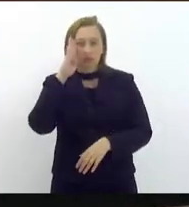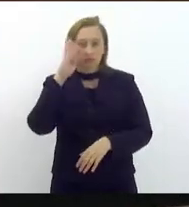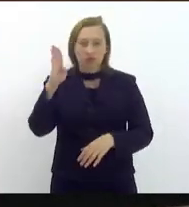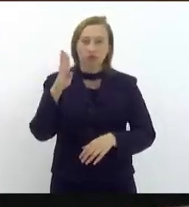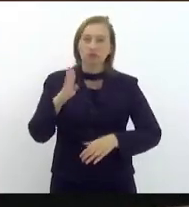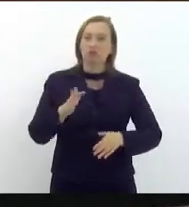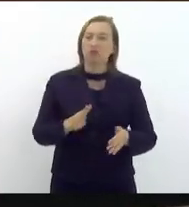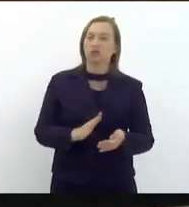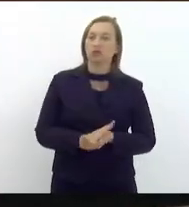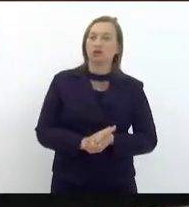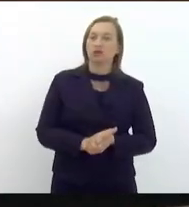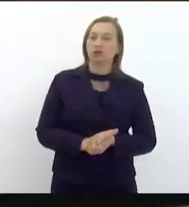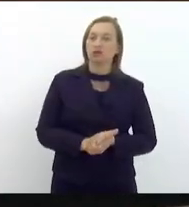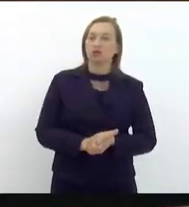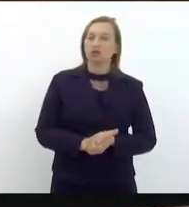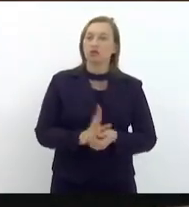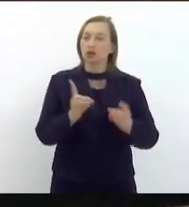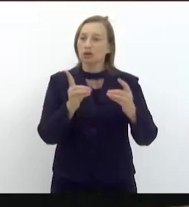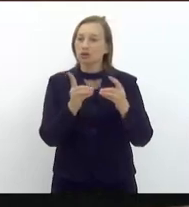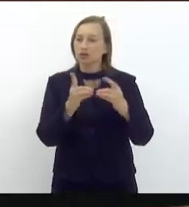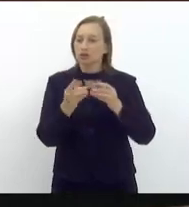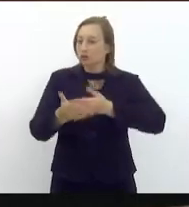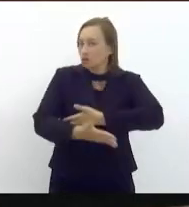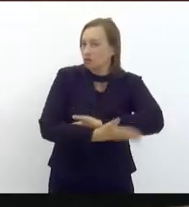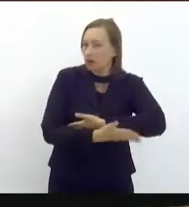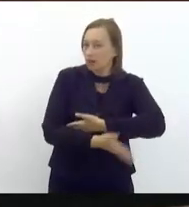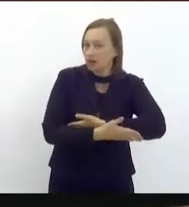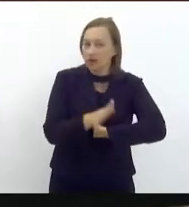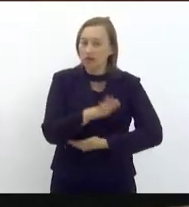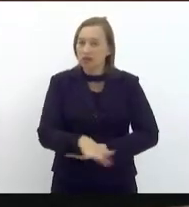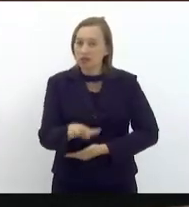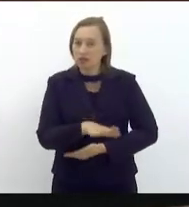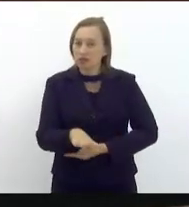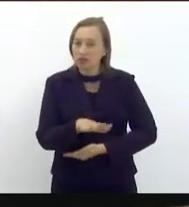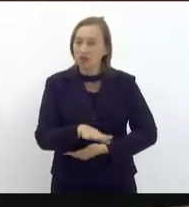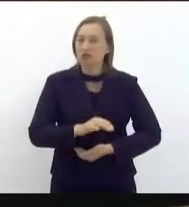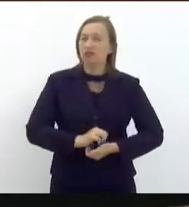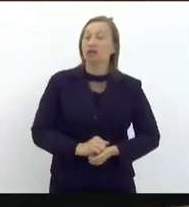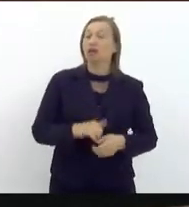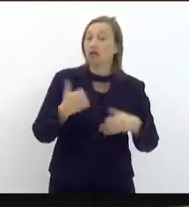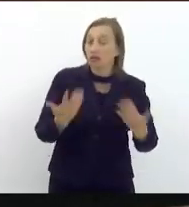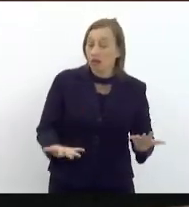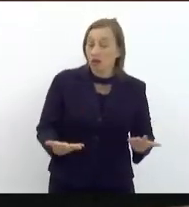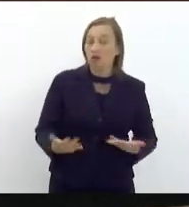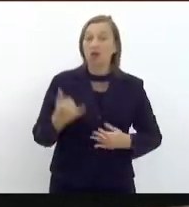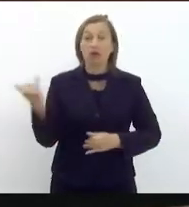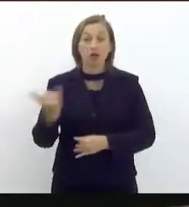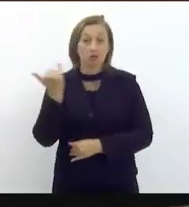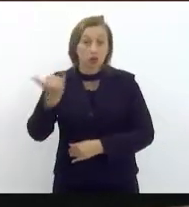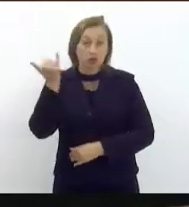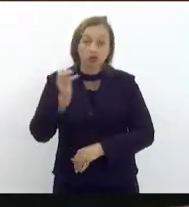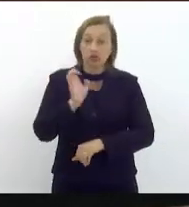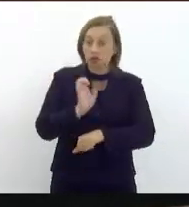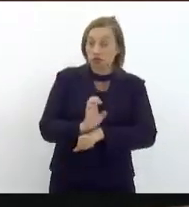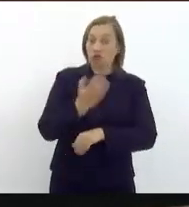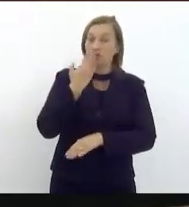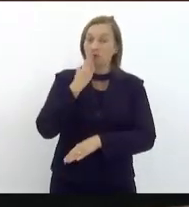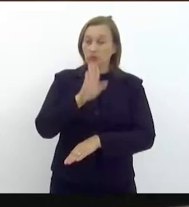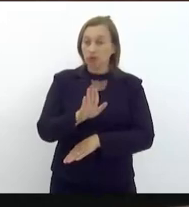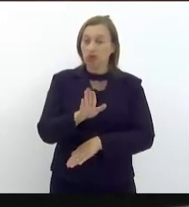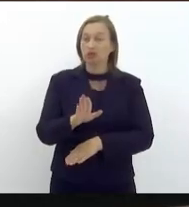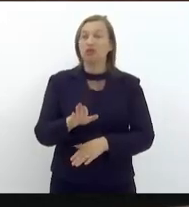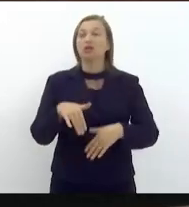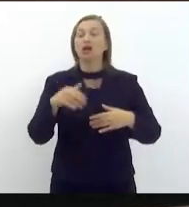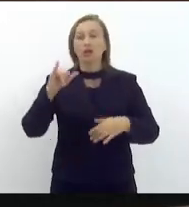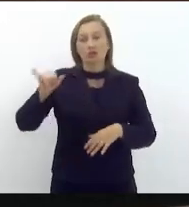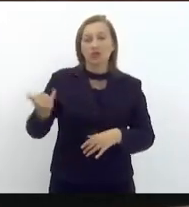a ao atendimento aos bebês as crianças recém-nascidas então é muito importante que o estado Se comprometa E aí